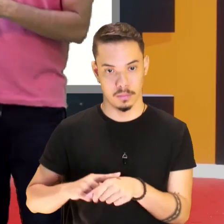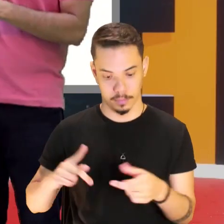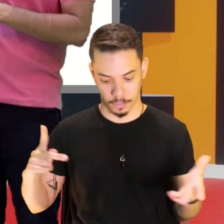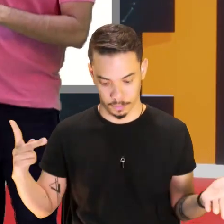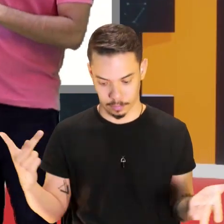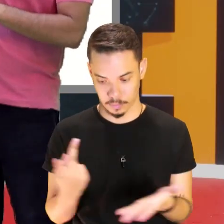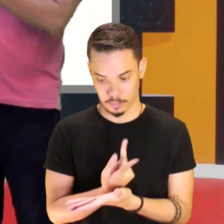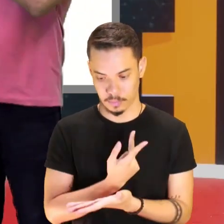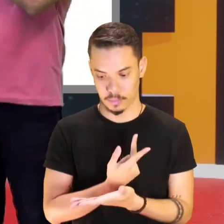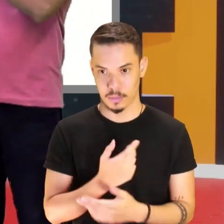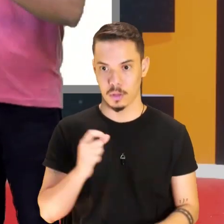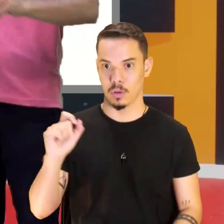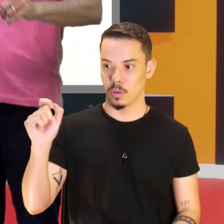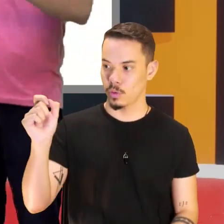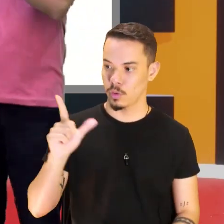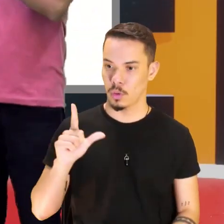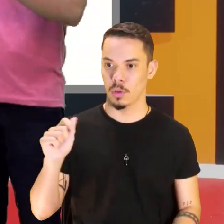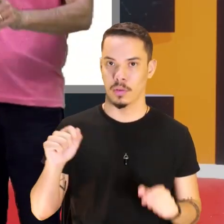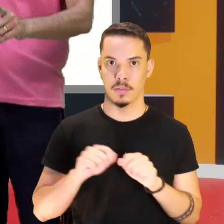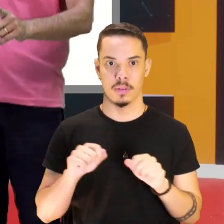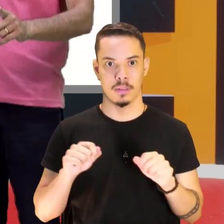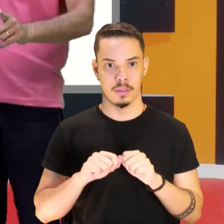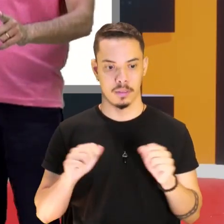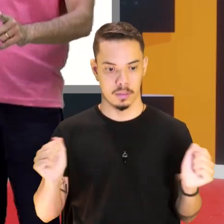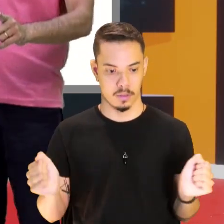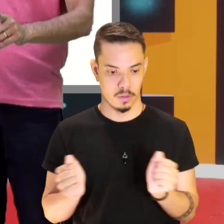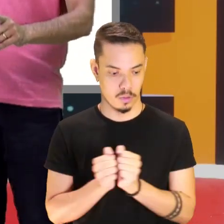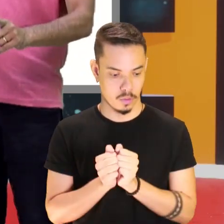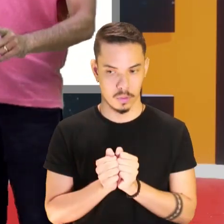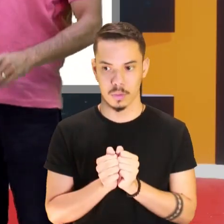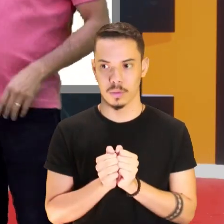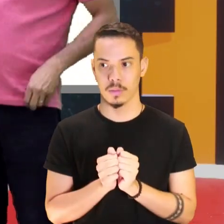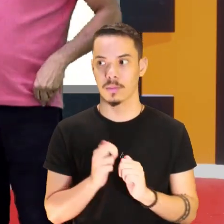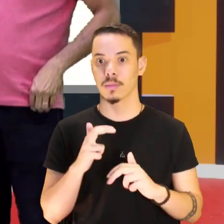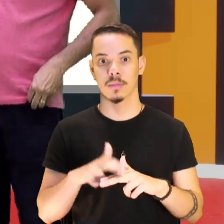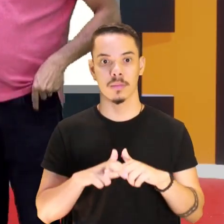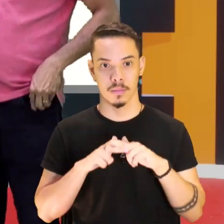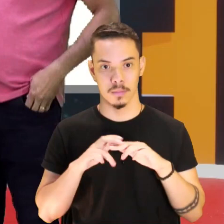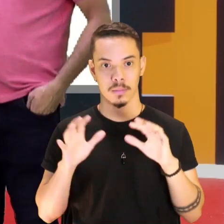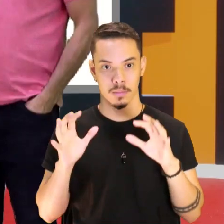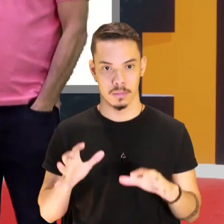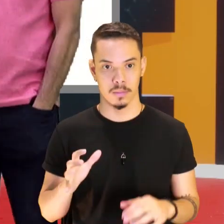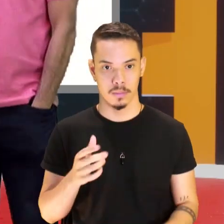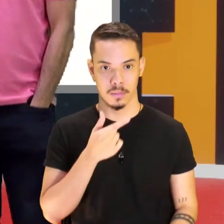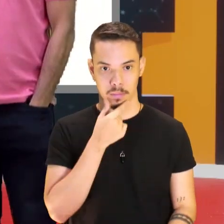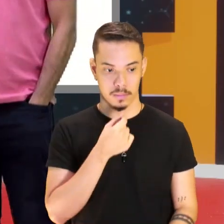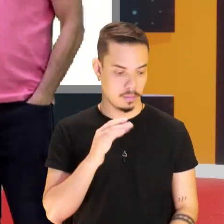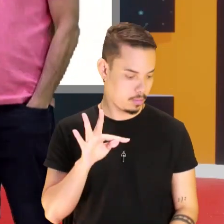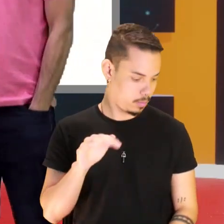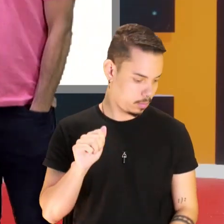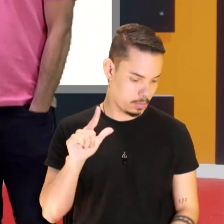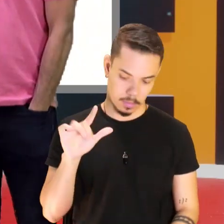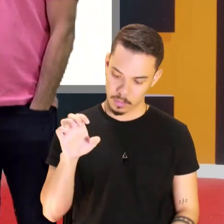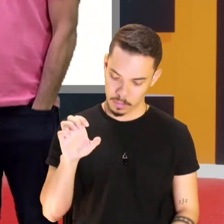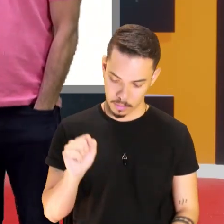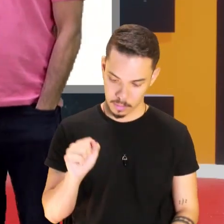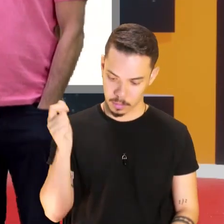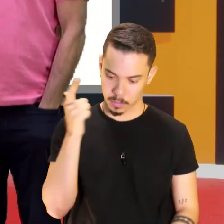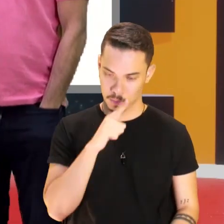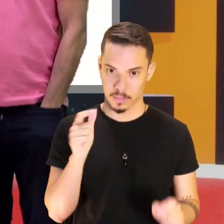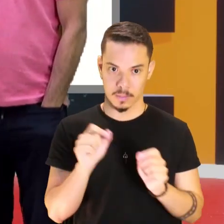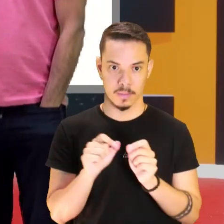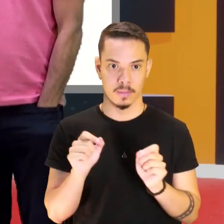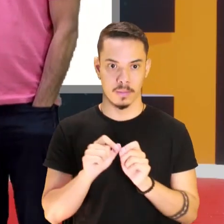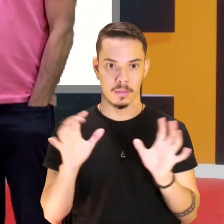mesmo instante o Sol está fazendo a projeção ali ortogonal com eles. E foi dessa forma que o Tales de Mileto também conseguiu fazer a medição ali